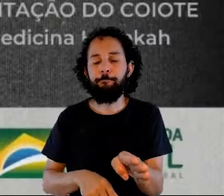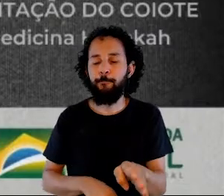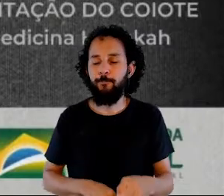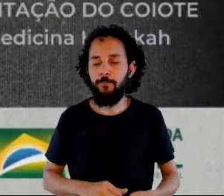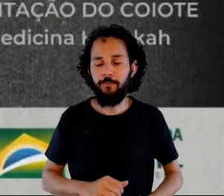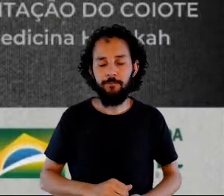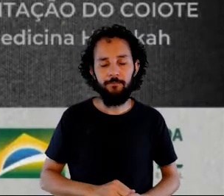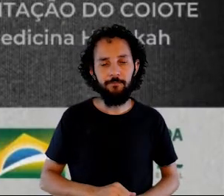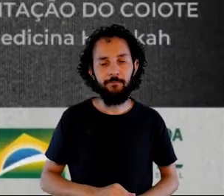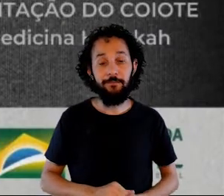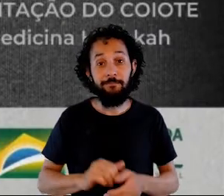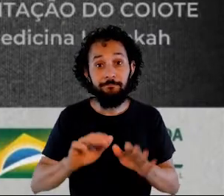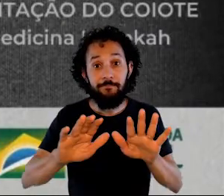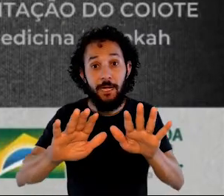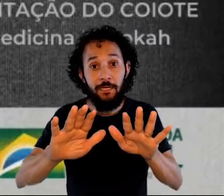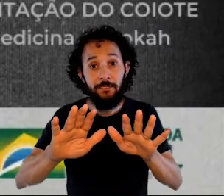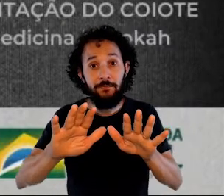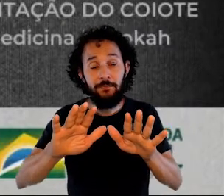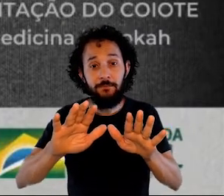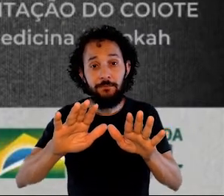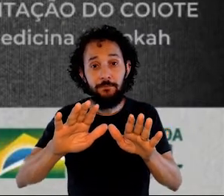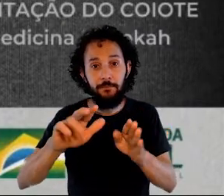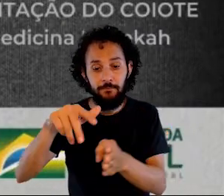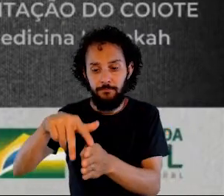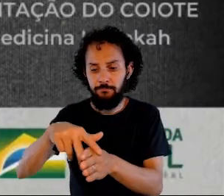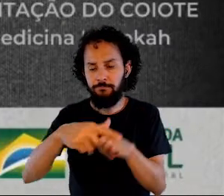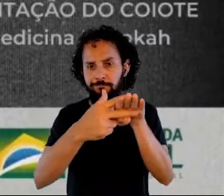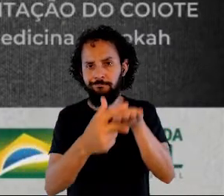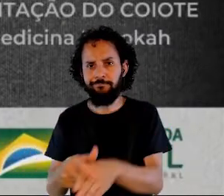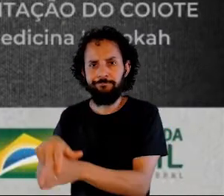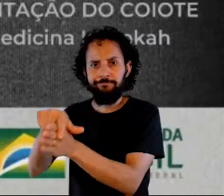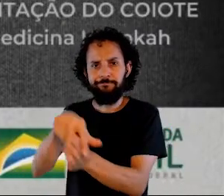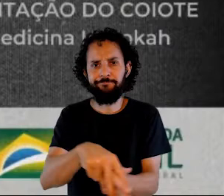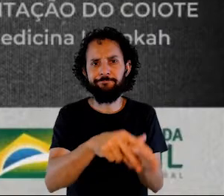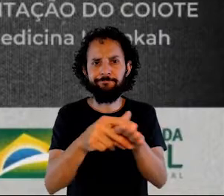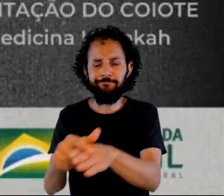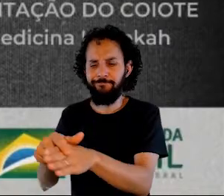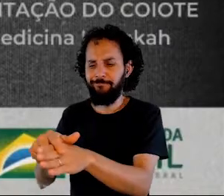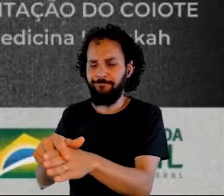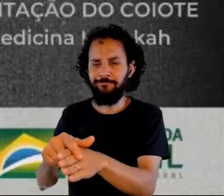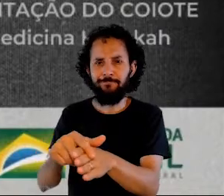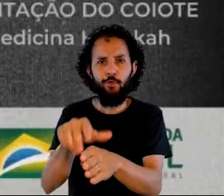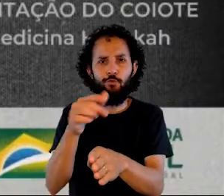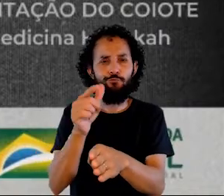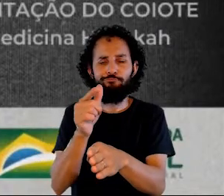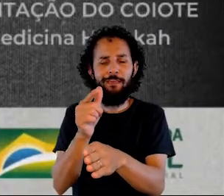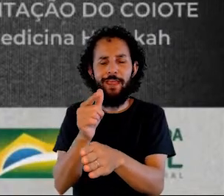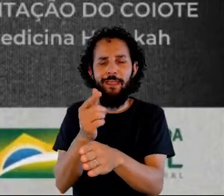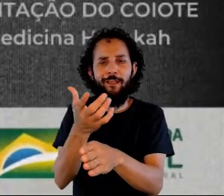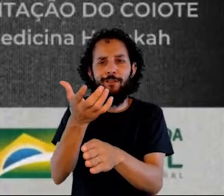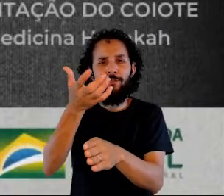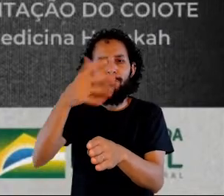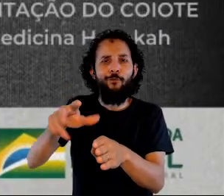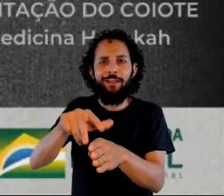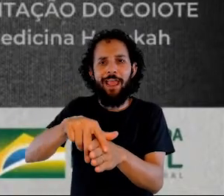Mas o coiote não tem o desejo de derrubá-la.